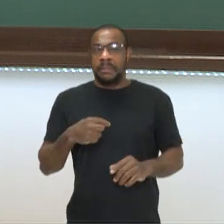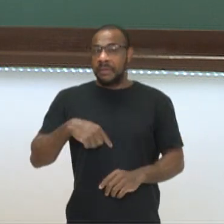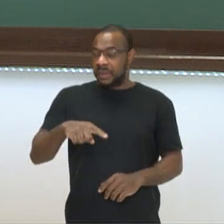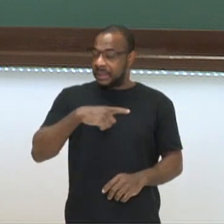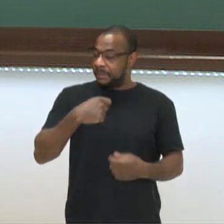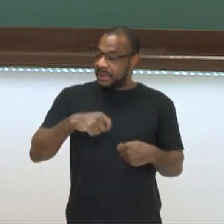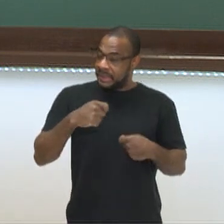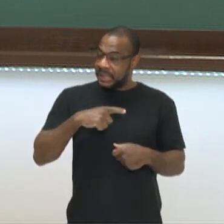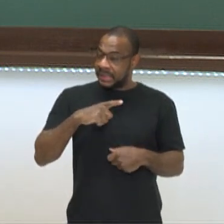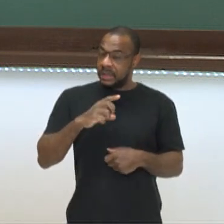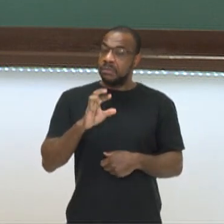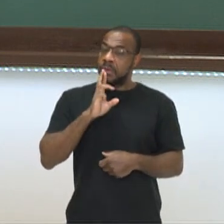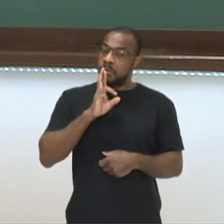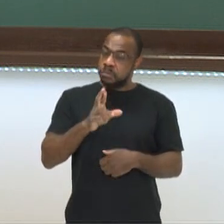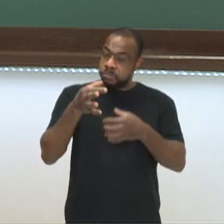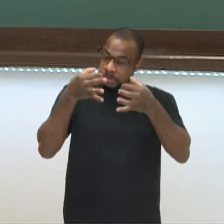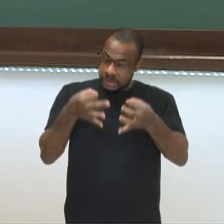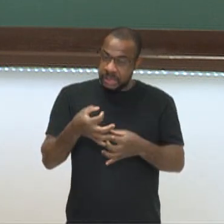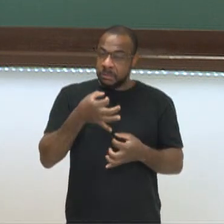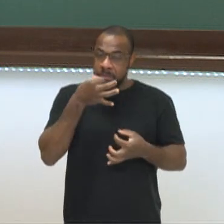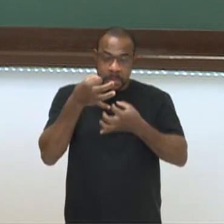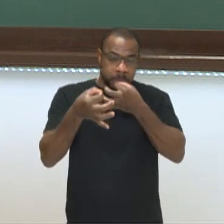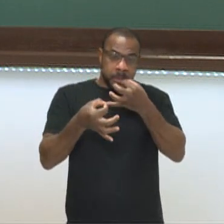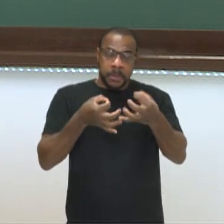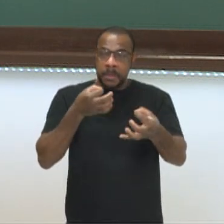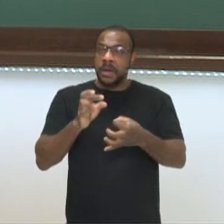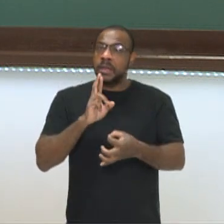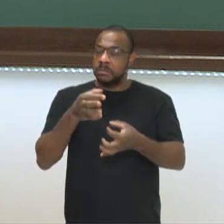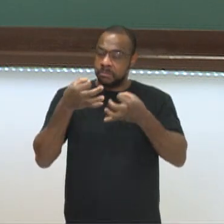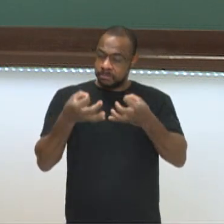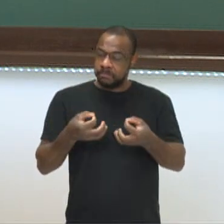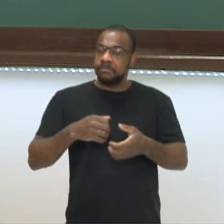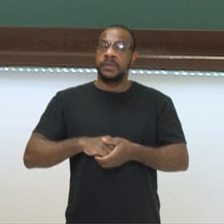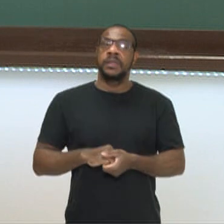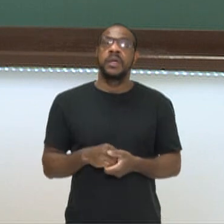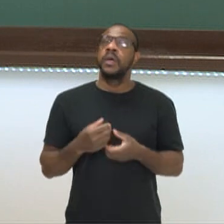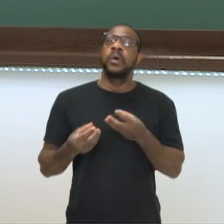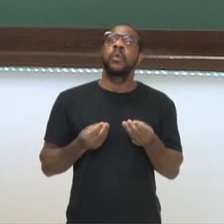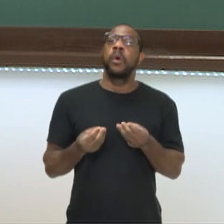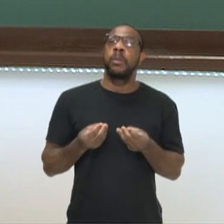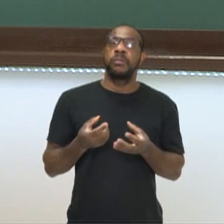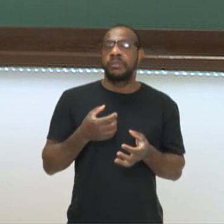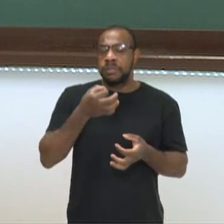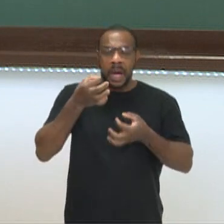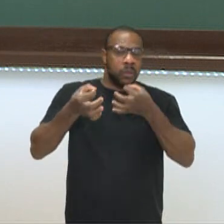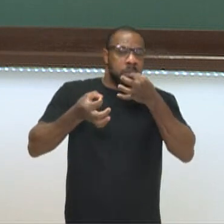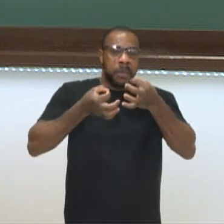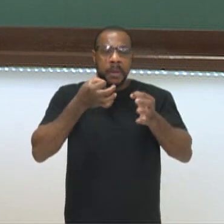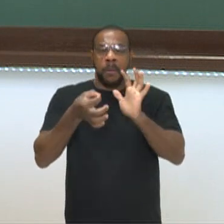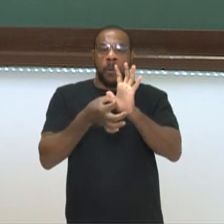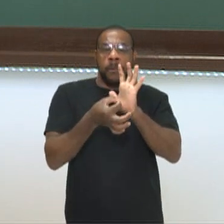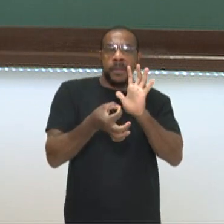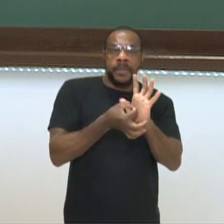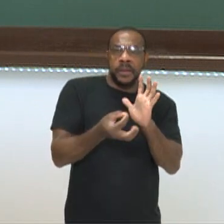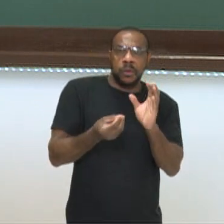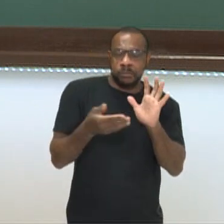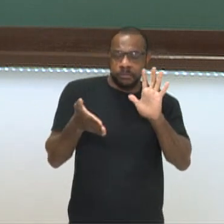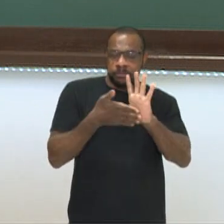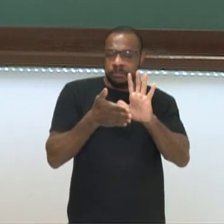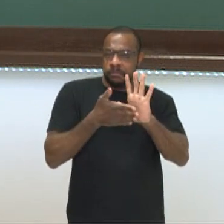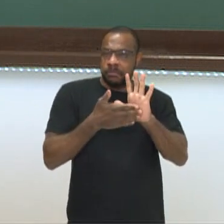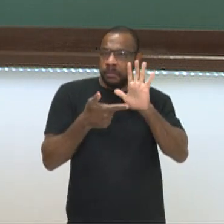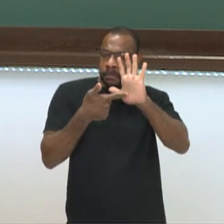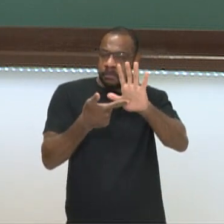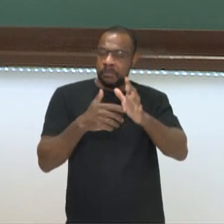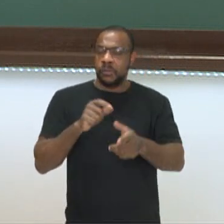bom argumento, isso justifica a tua resposta. Como que você constrói o argumento, como que você legitima aquilo